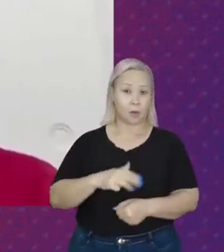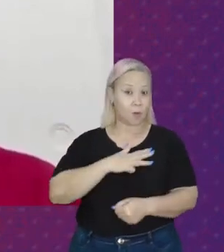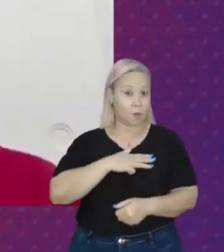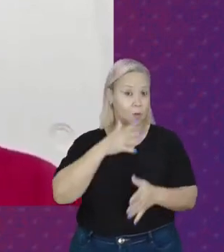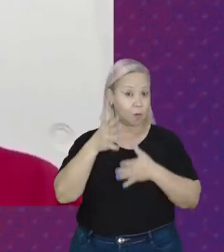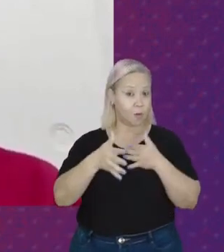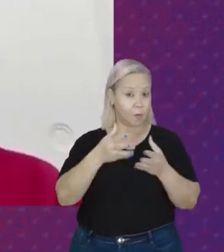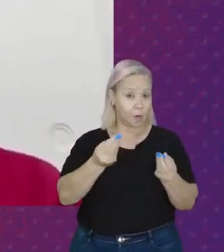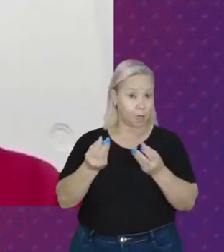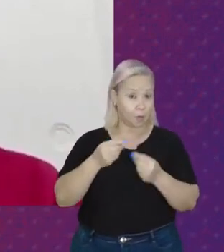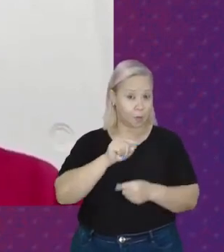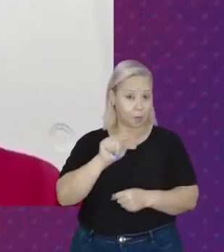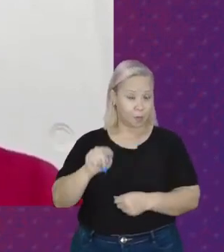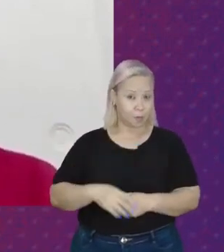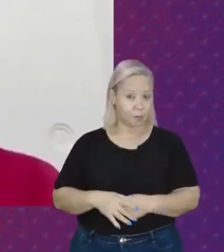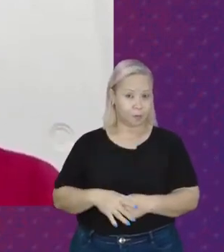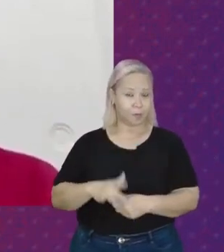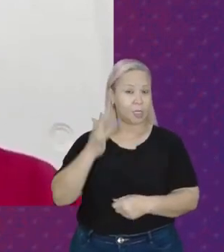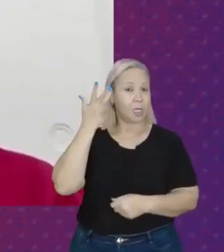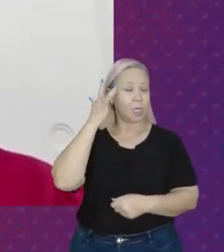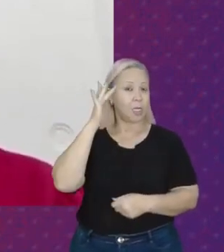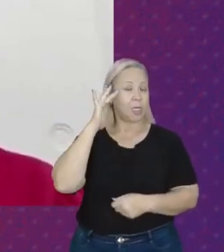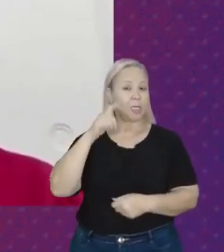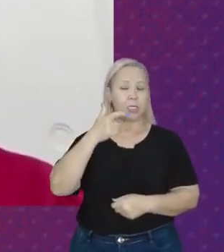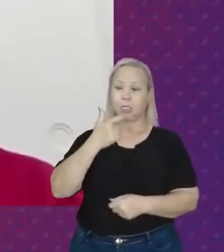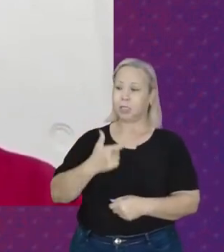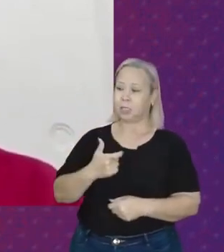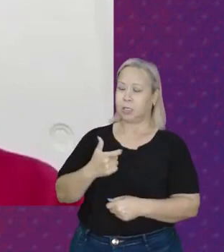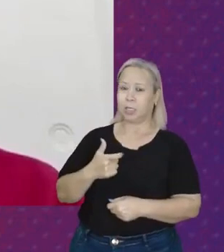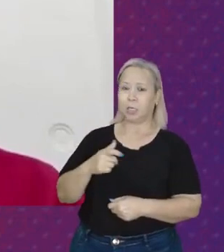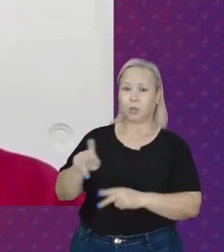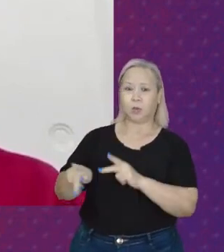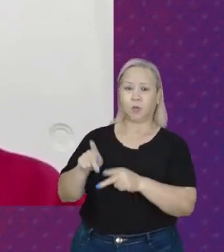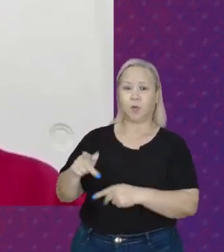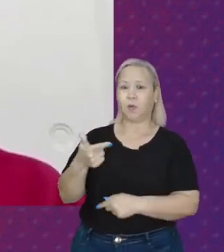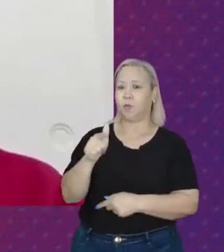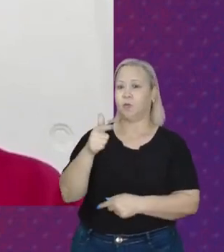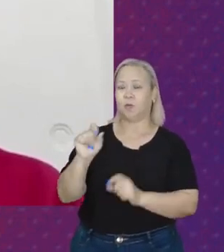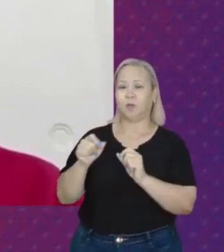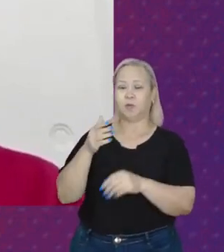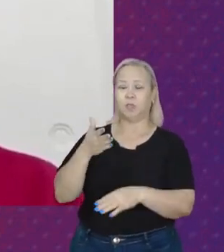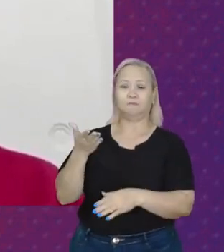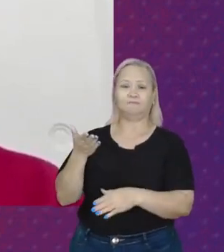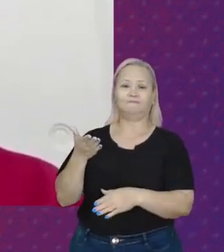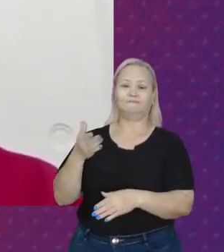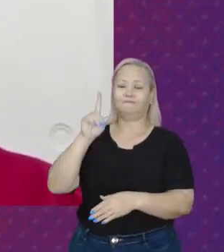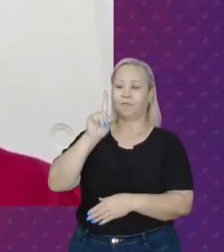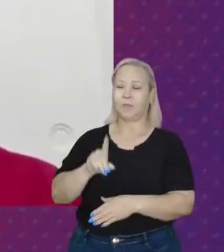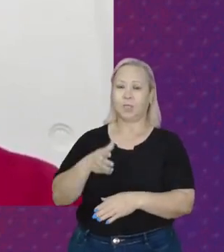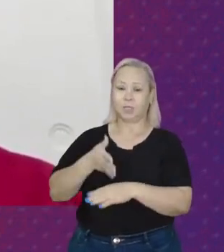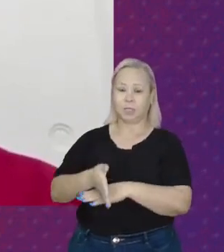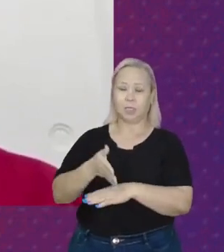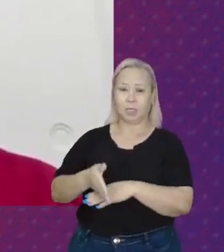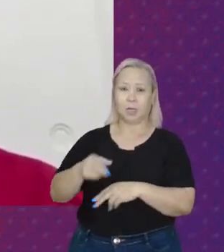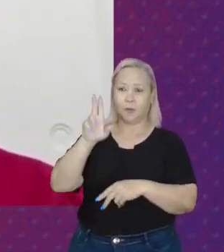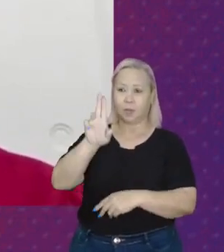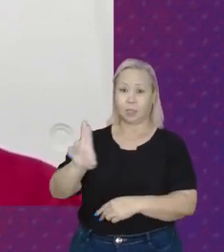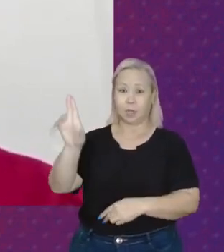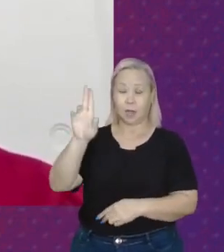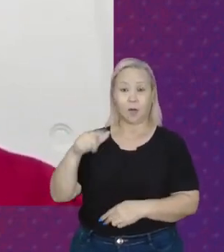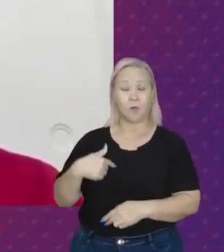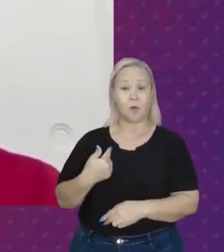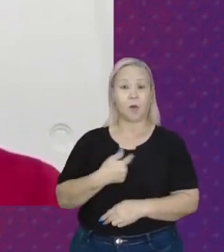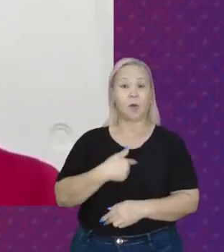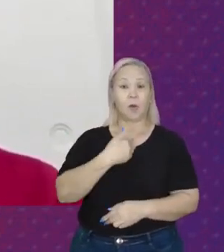isso. Eu não sou doutor, não tive o direito de entrar na universidade, mas foi nos nossos governos